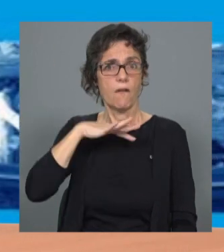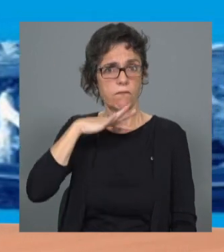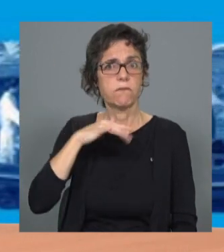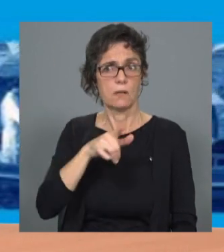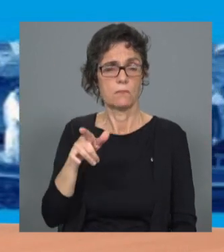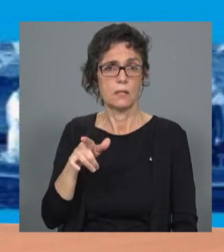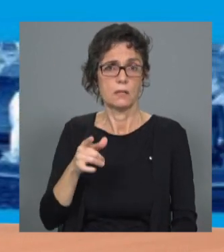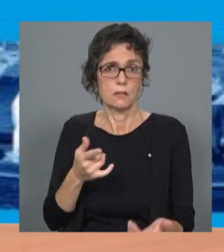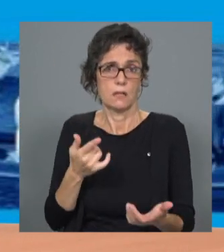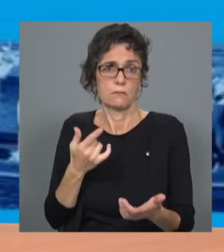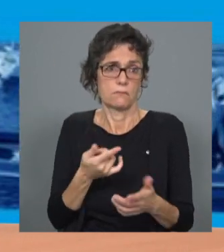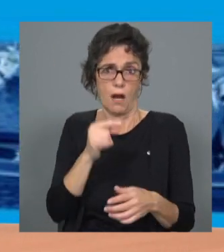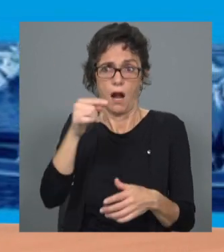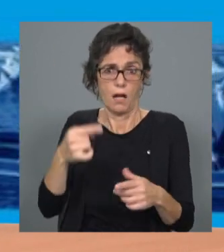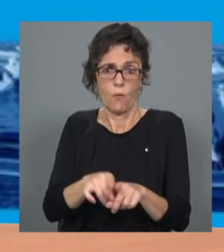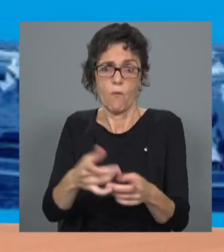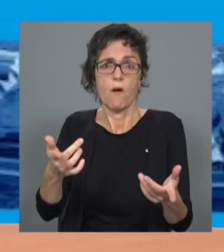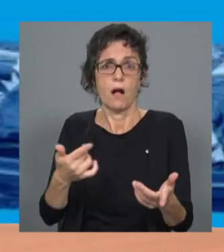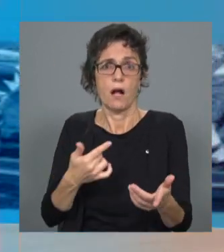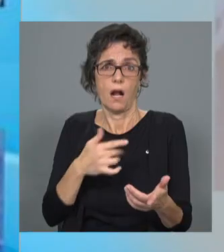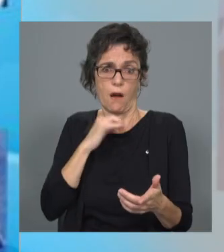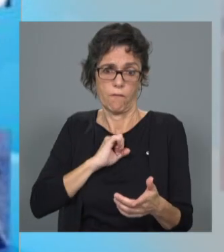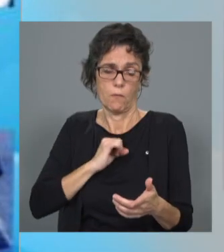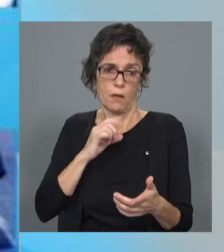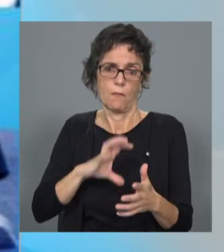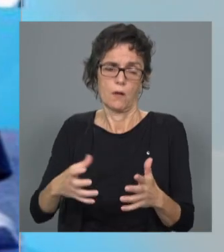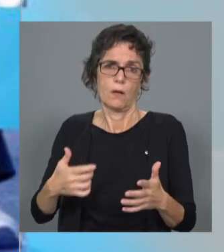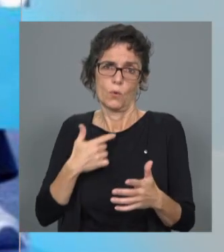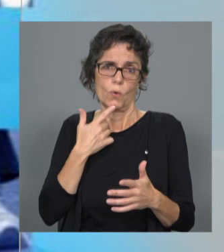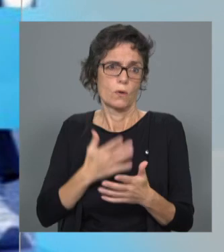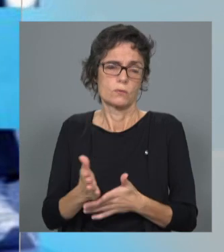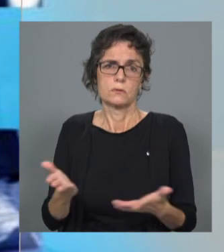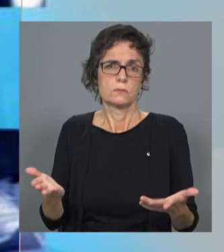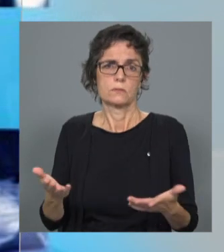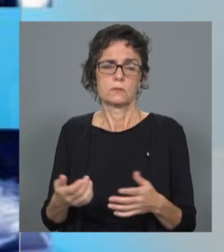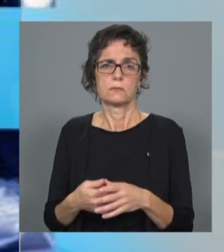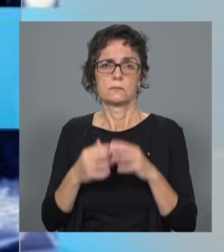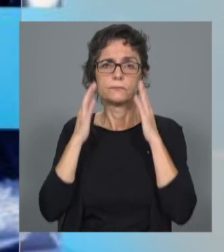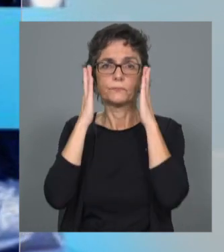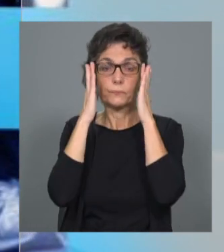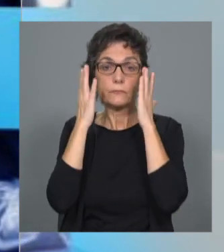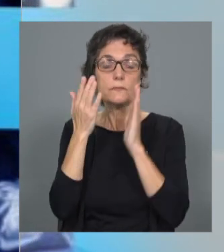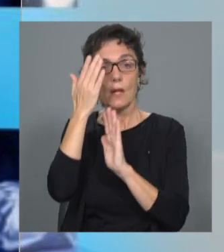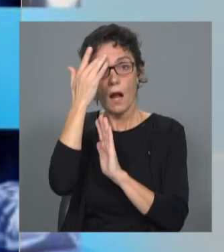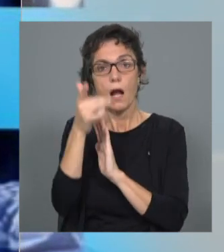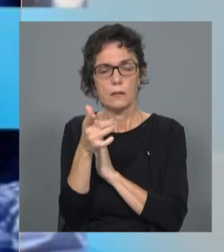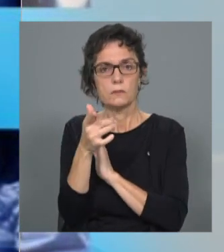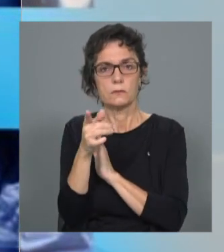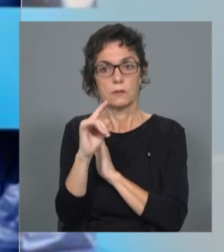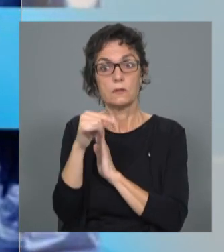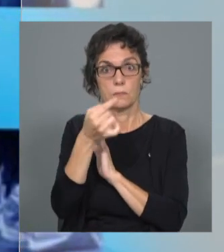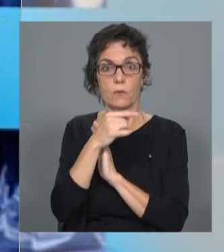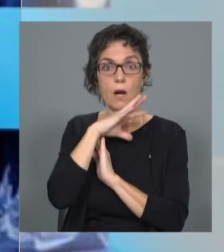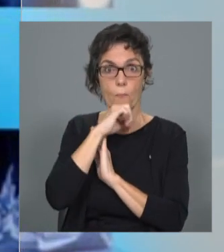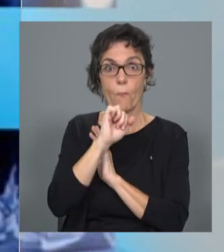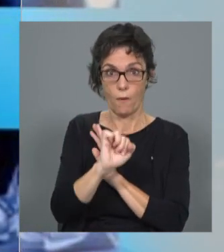momento mais complicado, como é óbvio. E acredito que, enfim, depois também o falecimento da sua mãe, há poucos